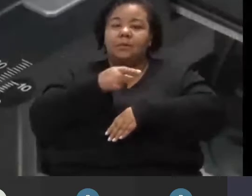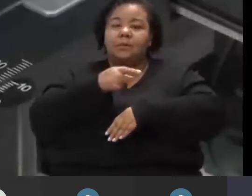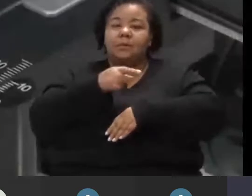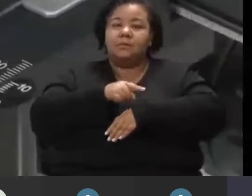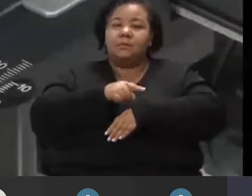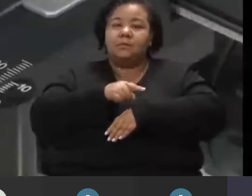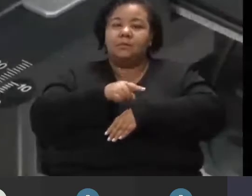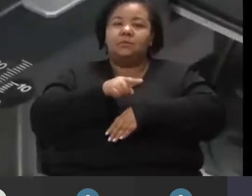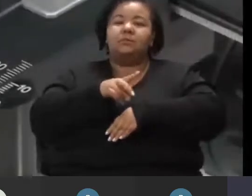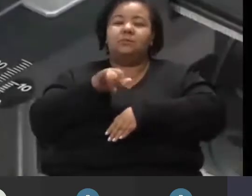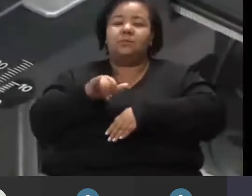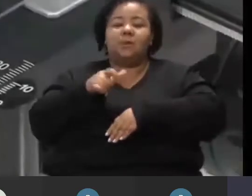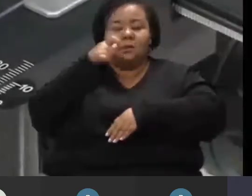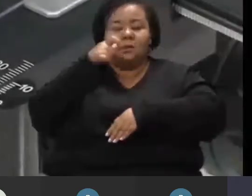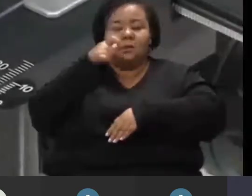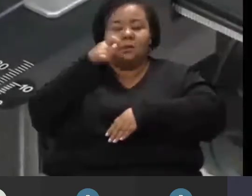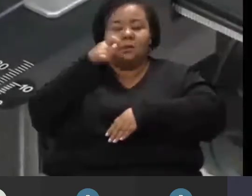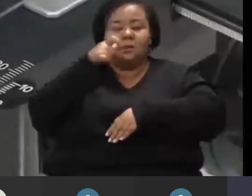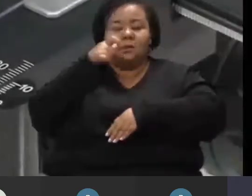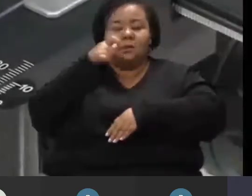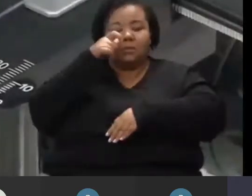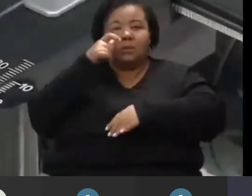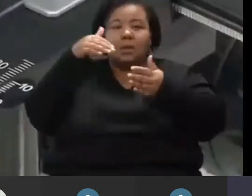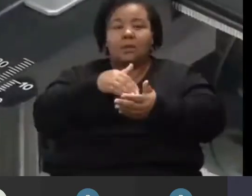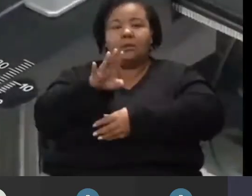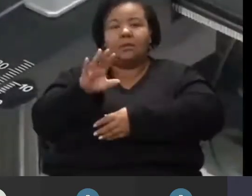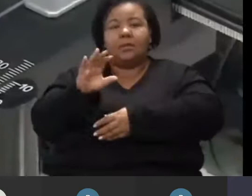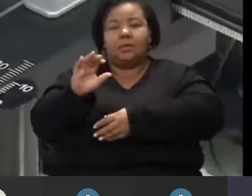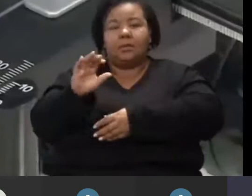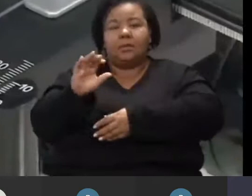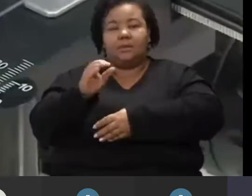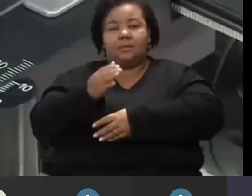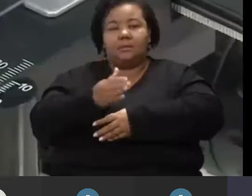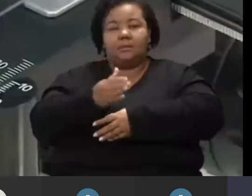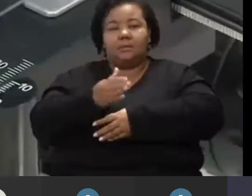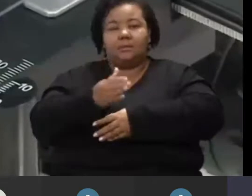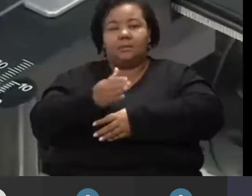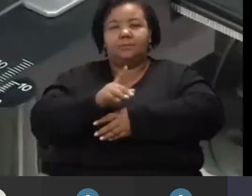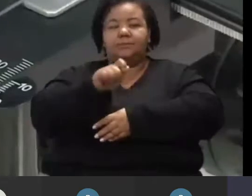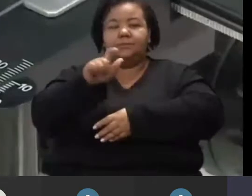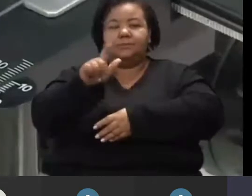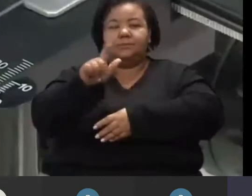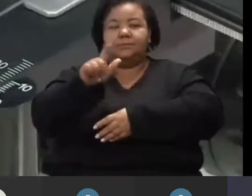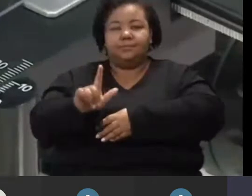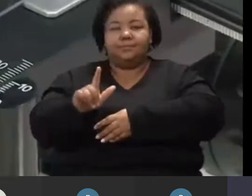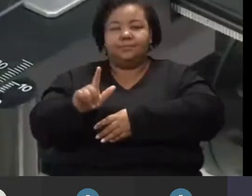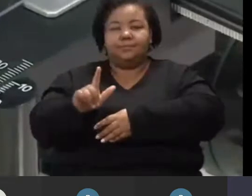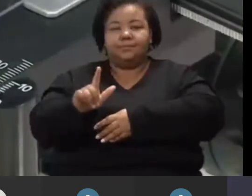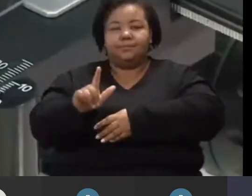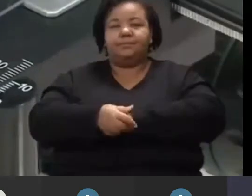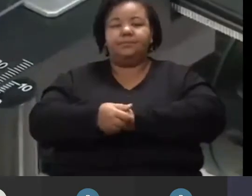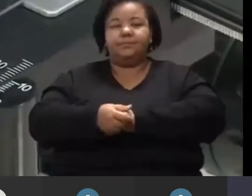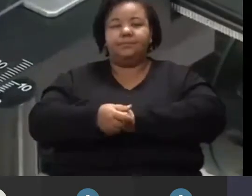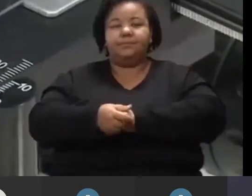vai visualizar até a objetiva de 40, a objetiva azul.